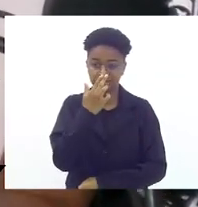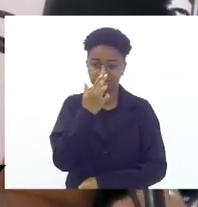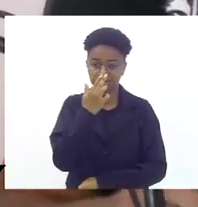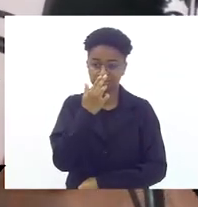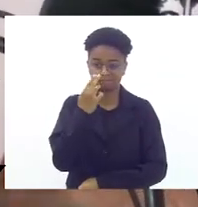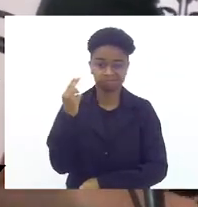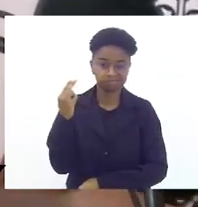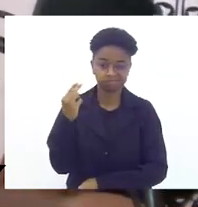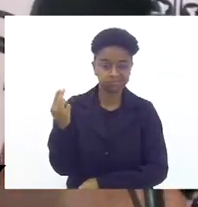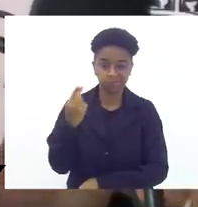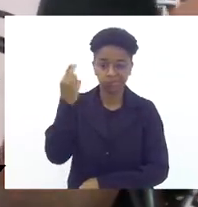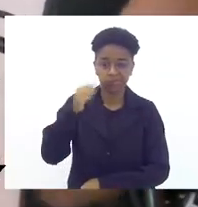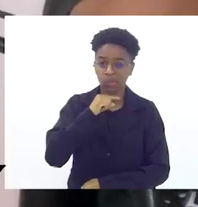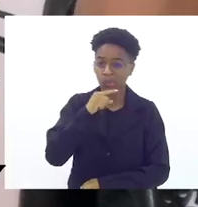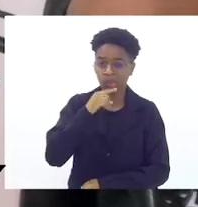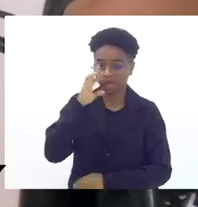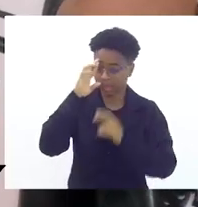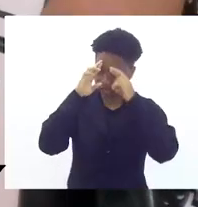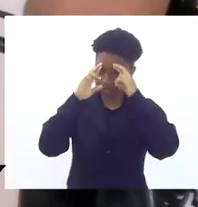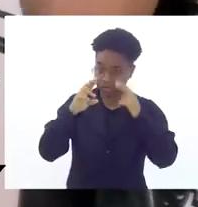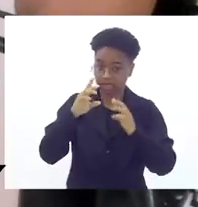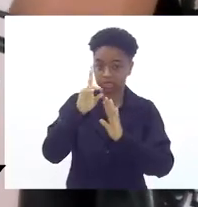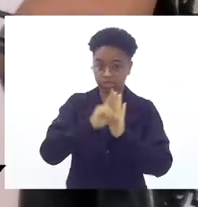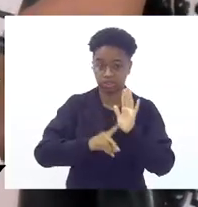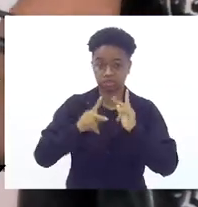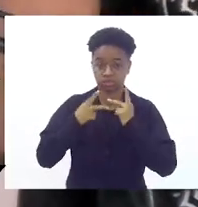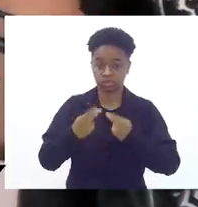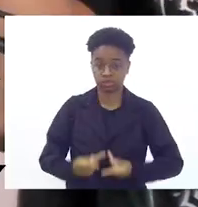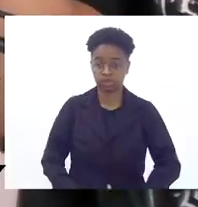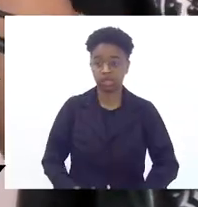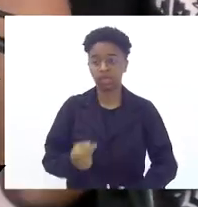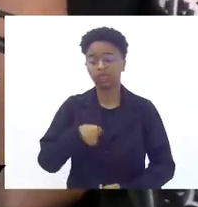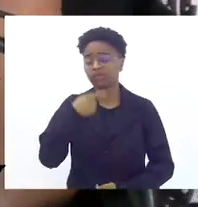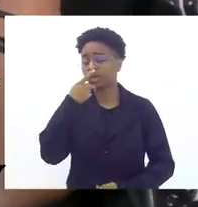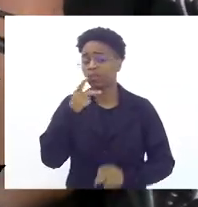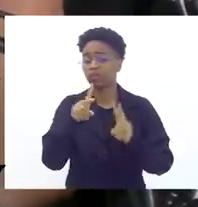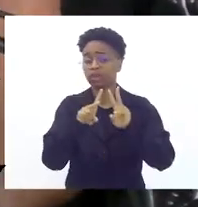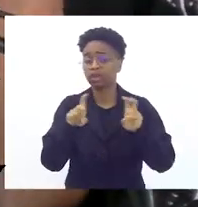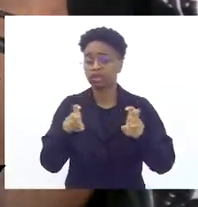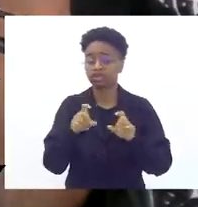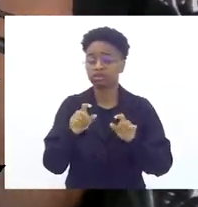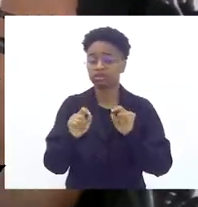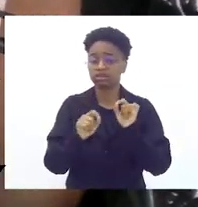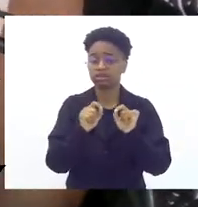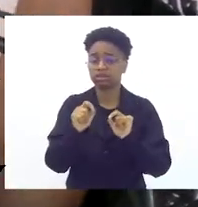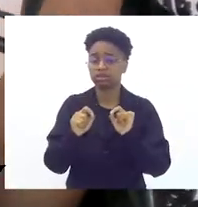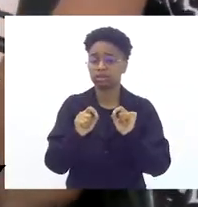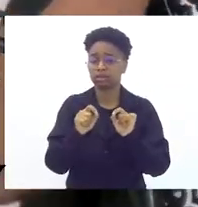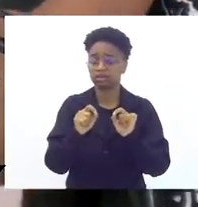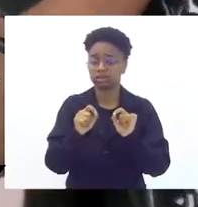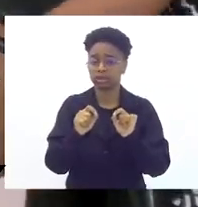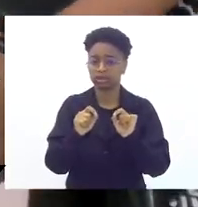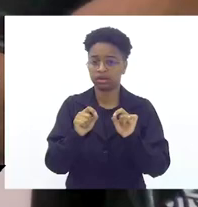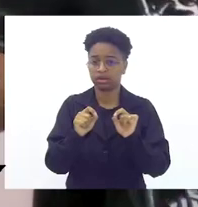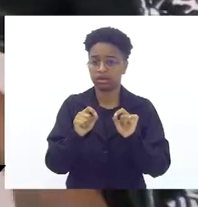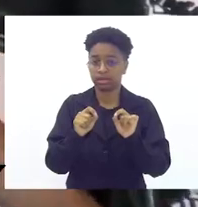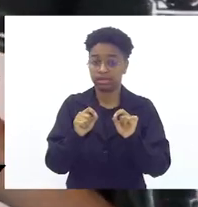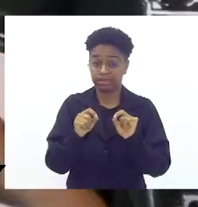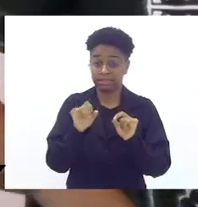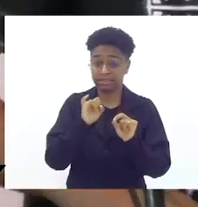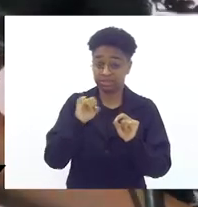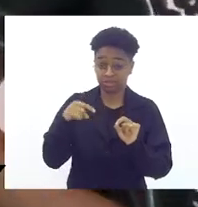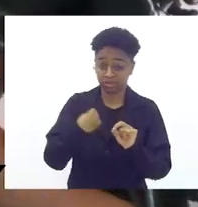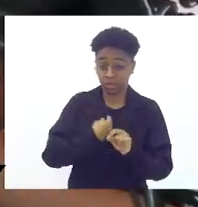de respeitar Direitos Humanos o que eu posso dizer sobre reconhecimento fotográfico senhoras e senhores se não lembrar que prisão